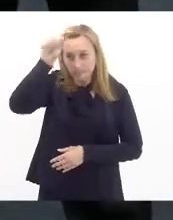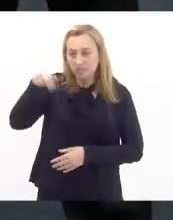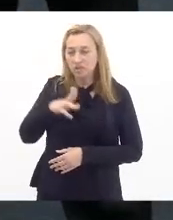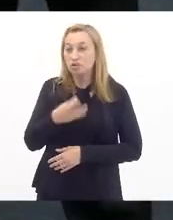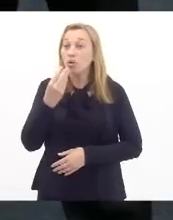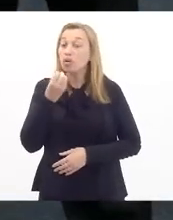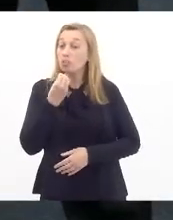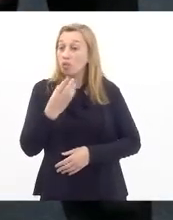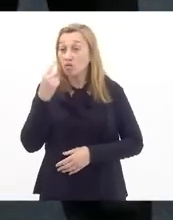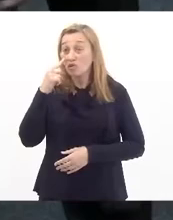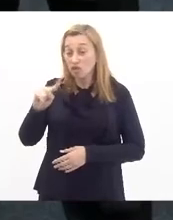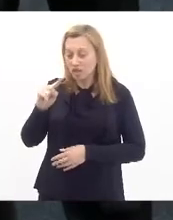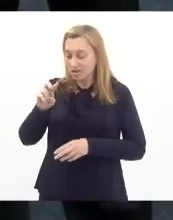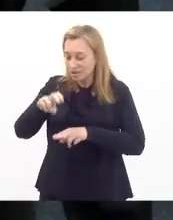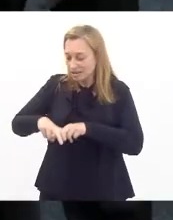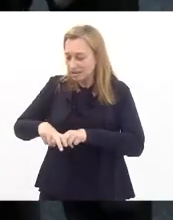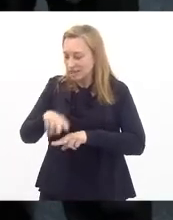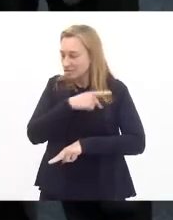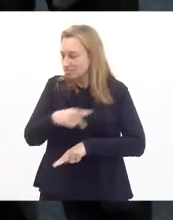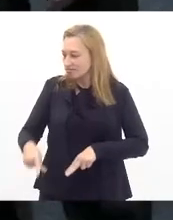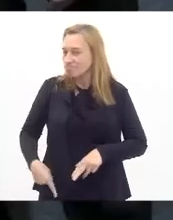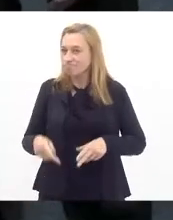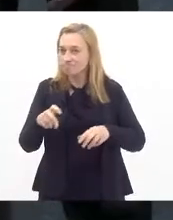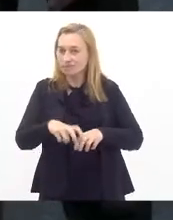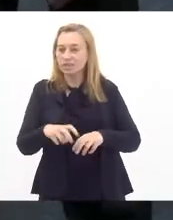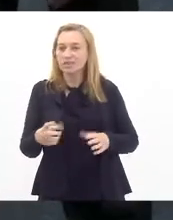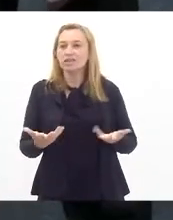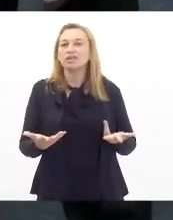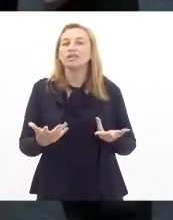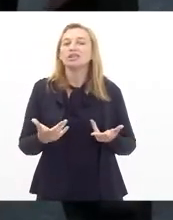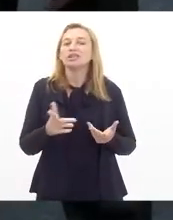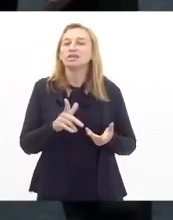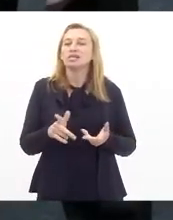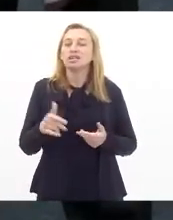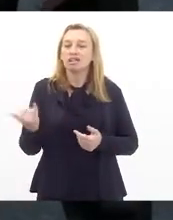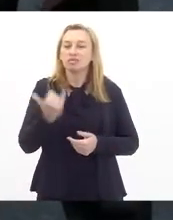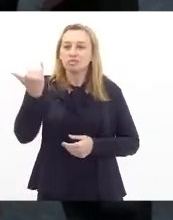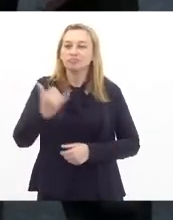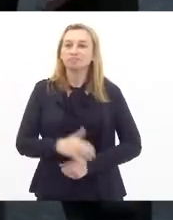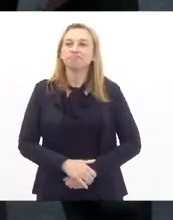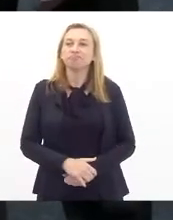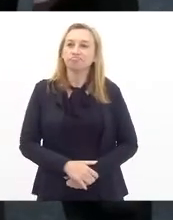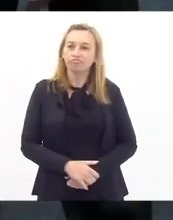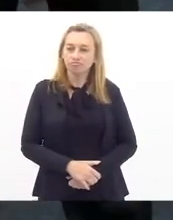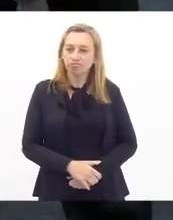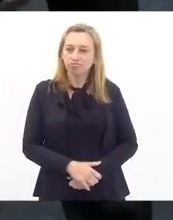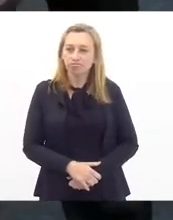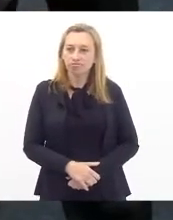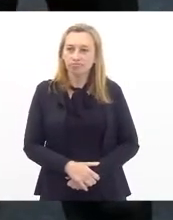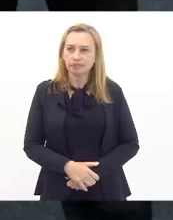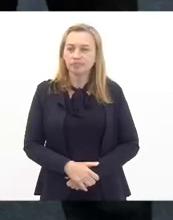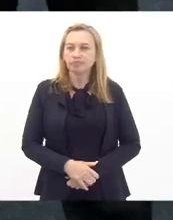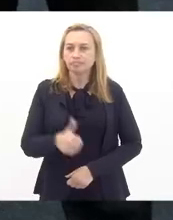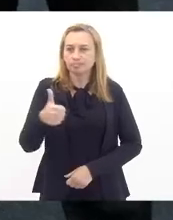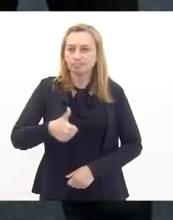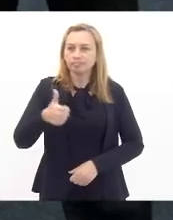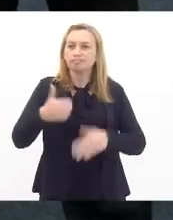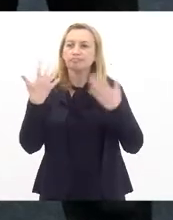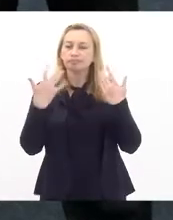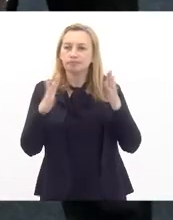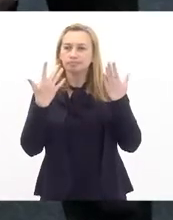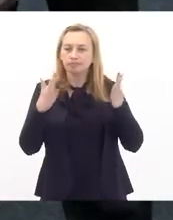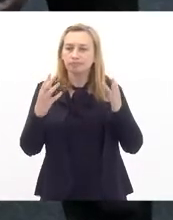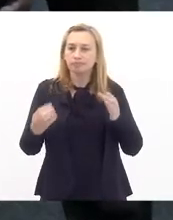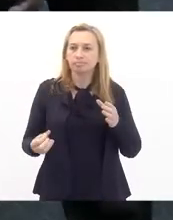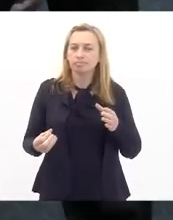sentada nessa cadeira trem para rotatividade aqui no espaço da presidência também é importante é primeiro sal